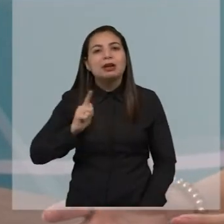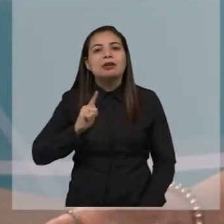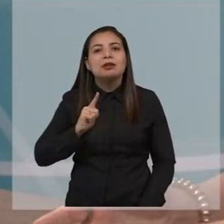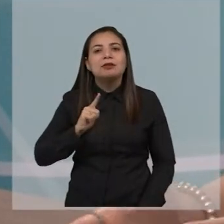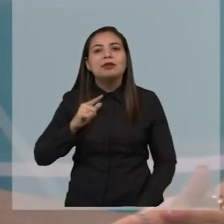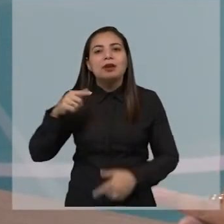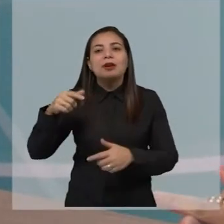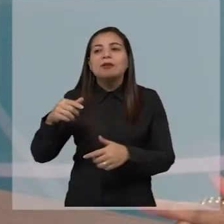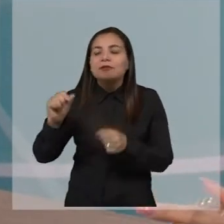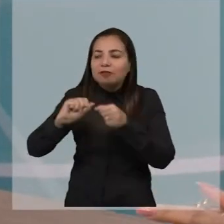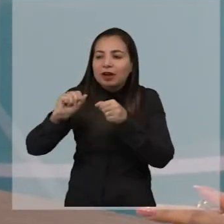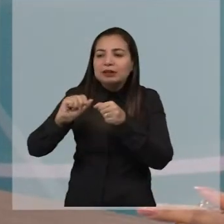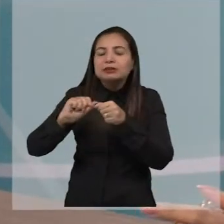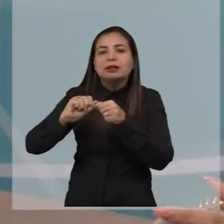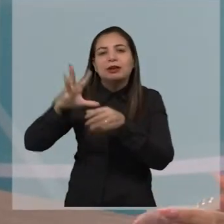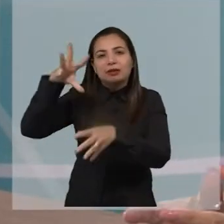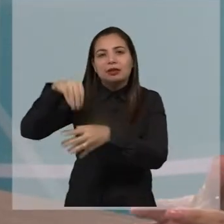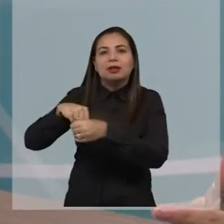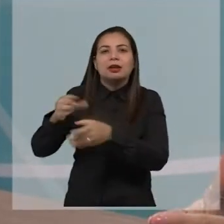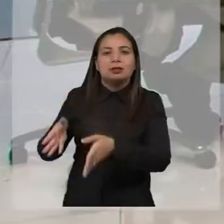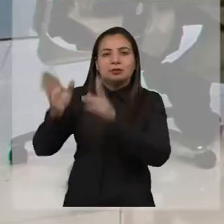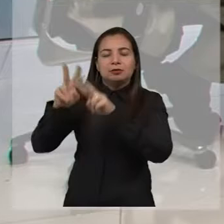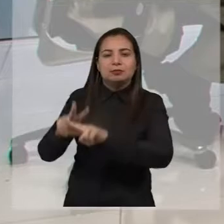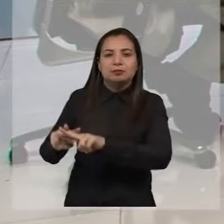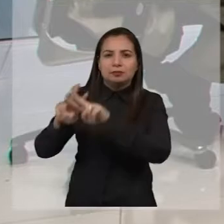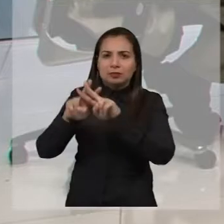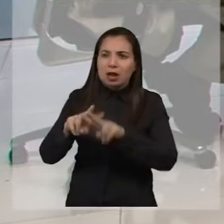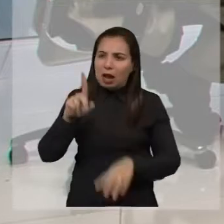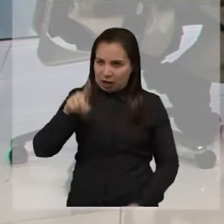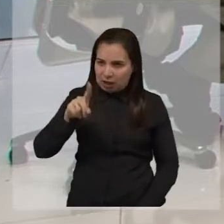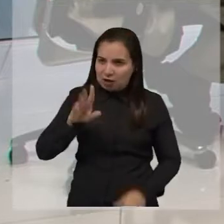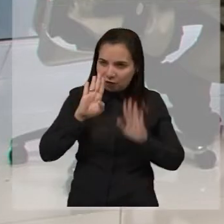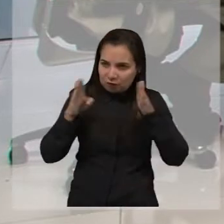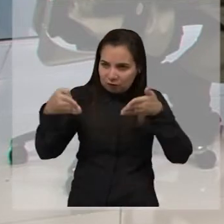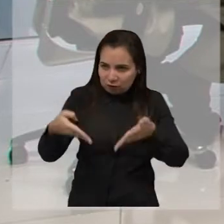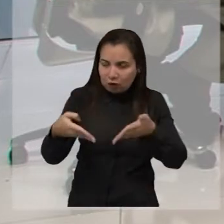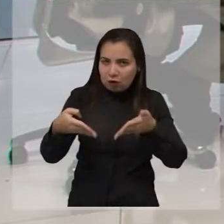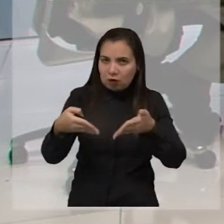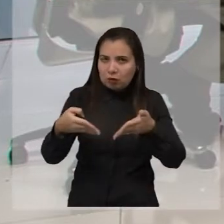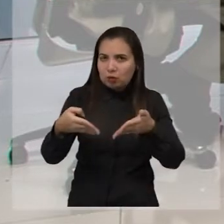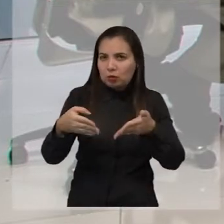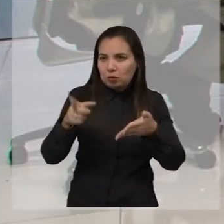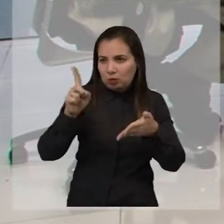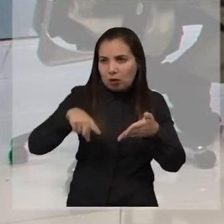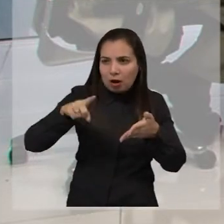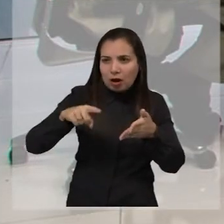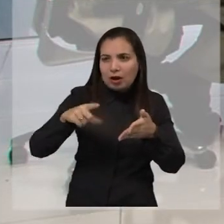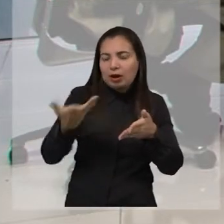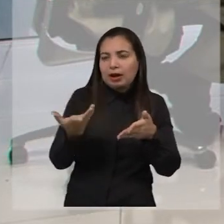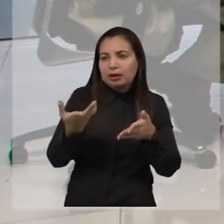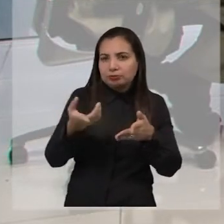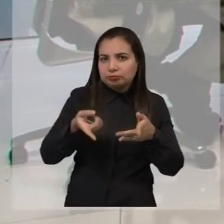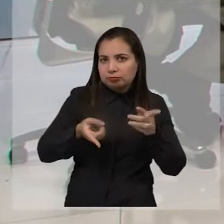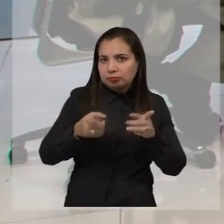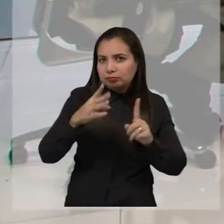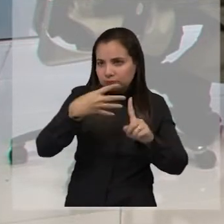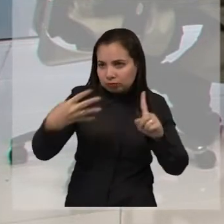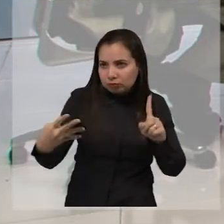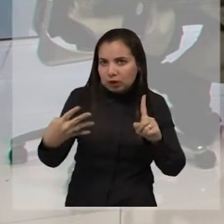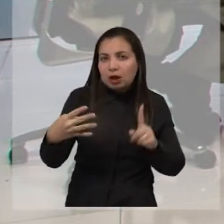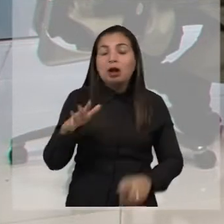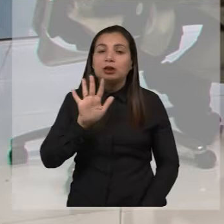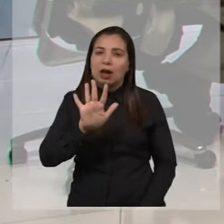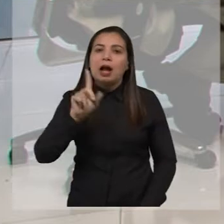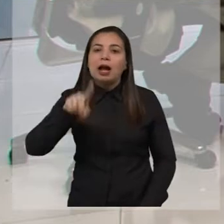aplicada efetivamente no Irmã Imelda. Né? Foi com relação a esse problema dos homossexuais, então? Foi um trabalho de identidade,